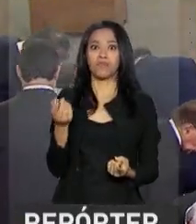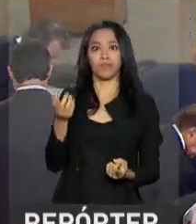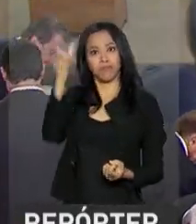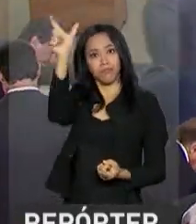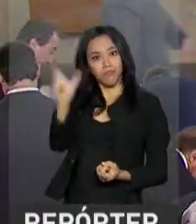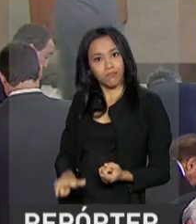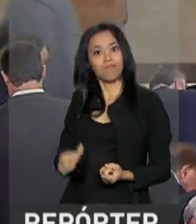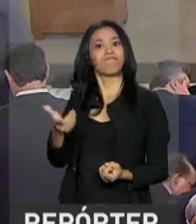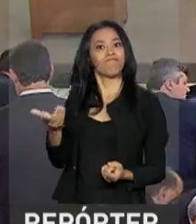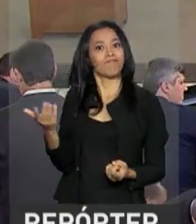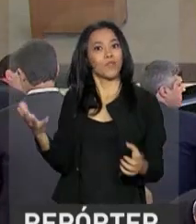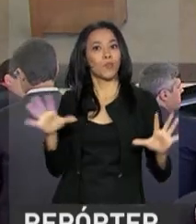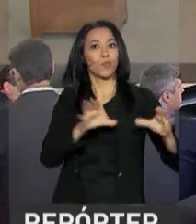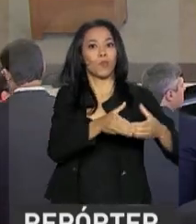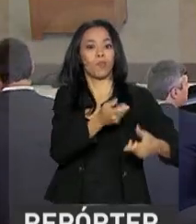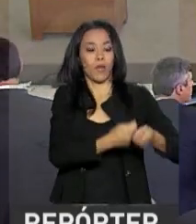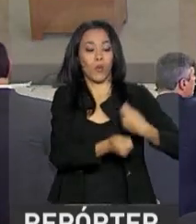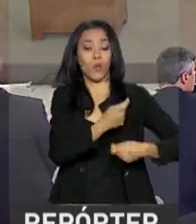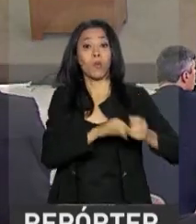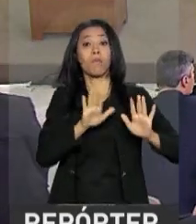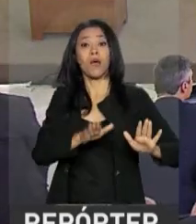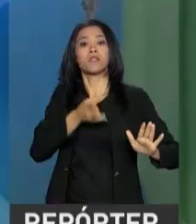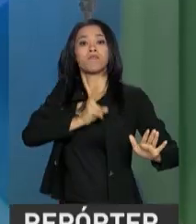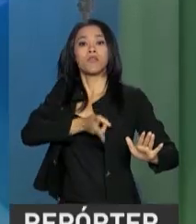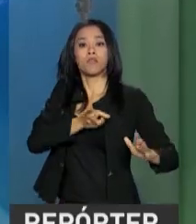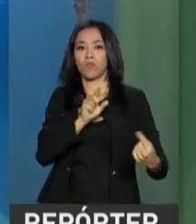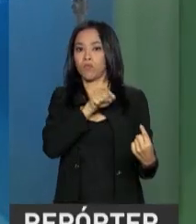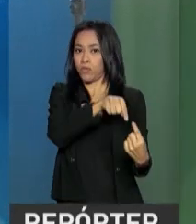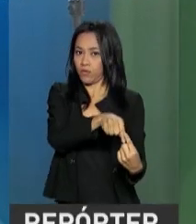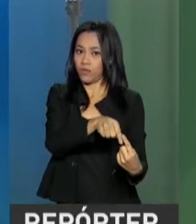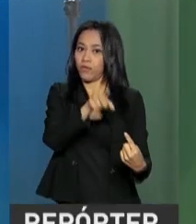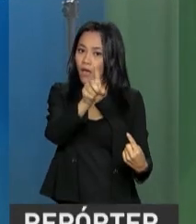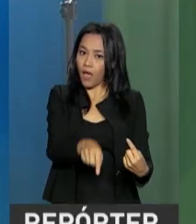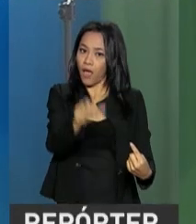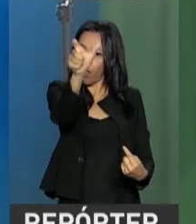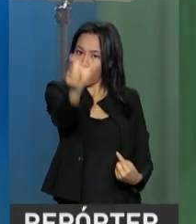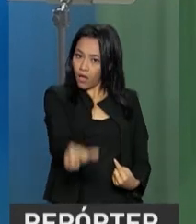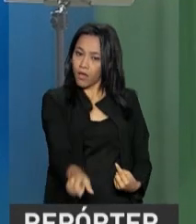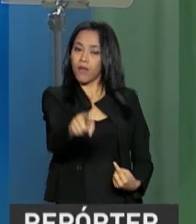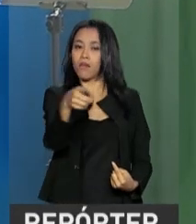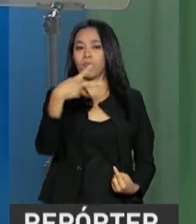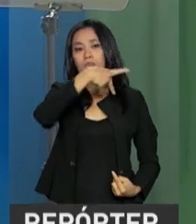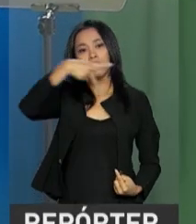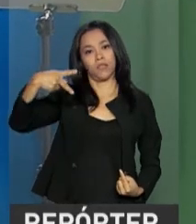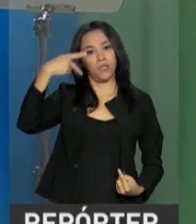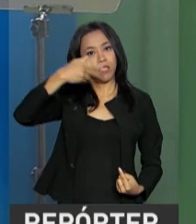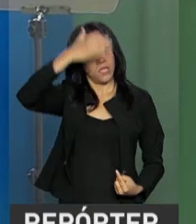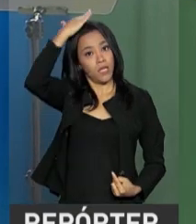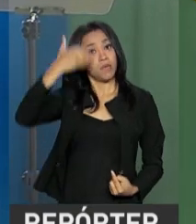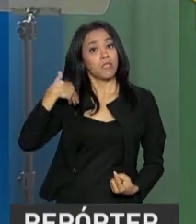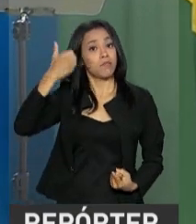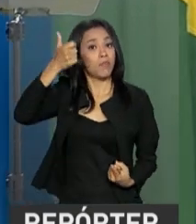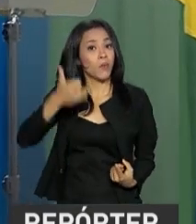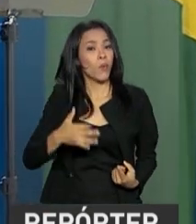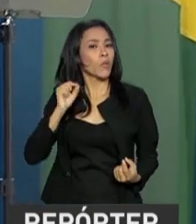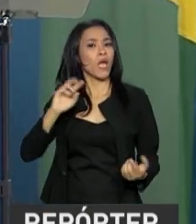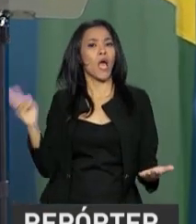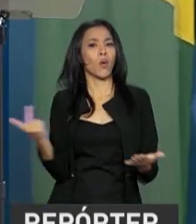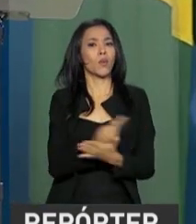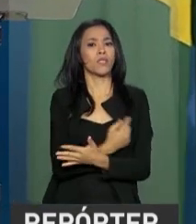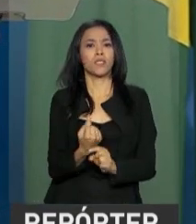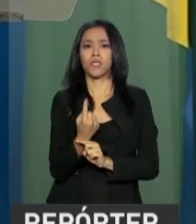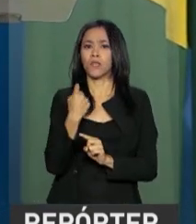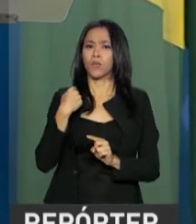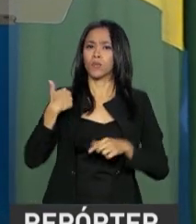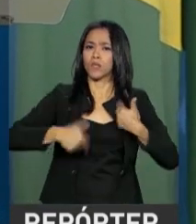mas com os mesmos objetivos este foi o tom do presidente michel temer ao falar sobre as realizações do ministério da